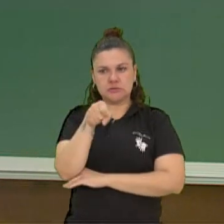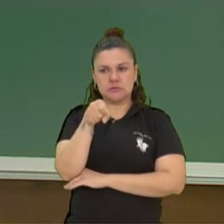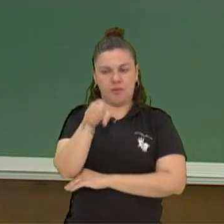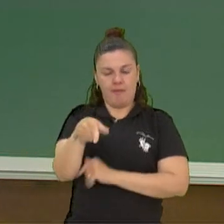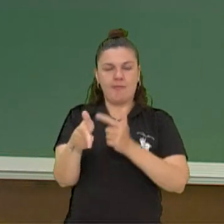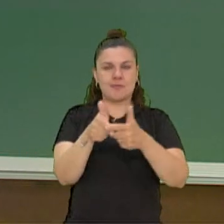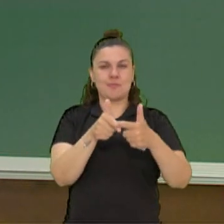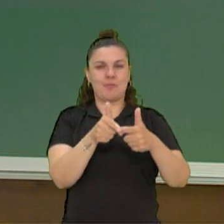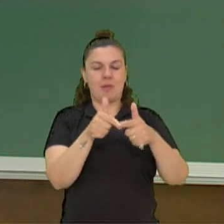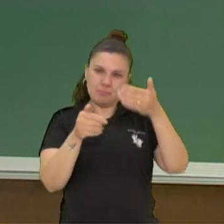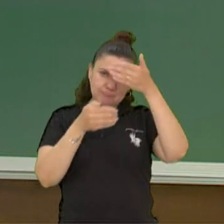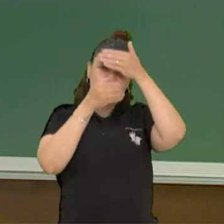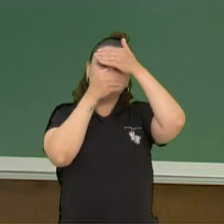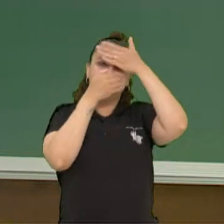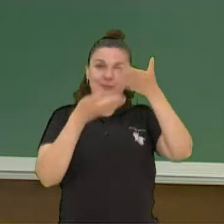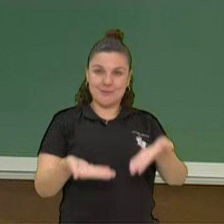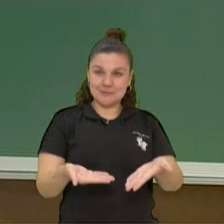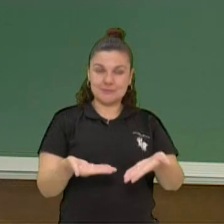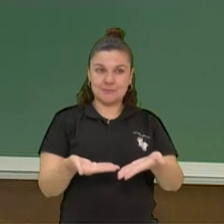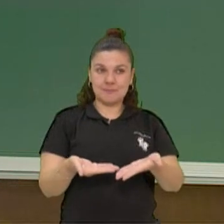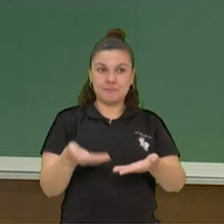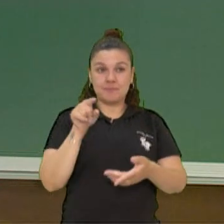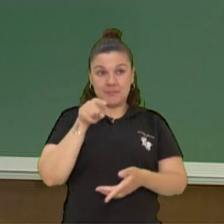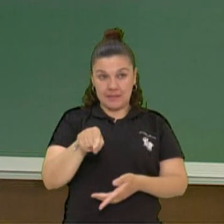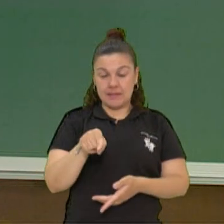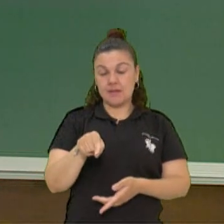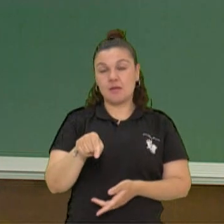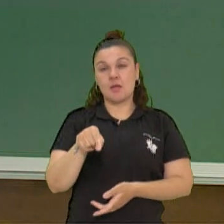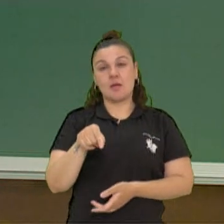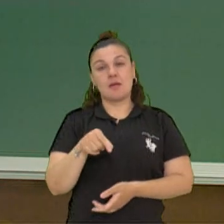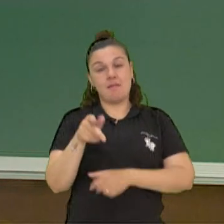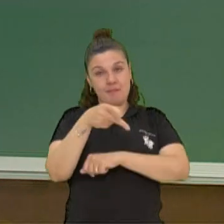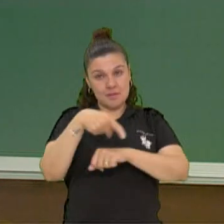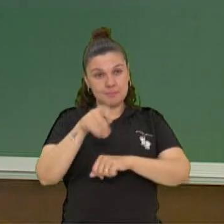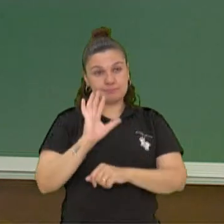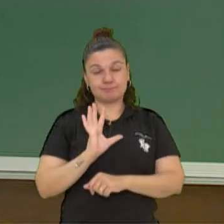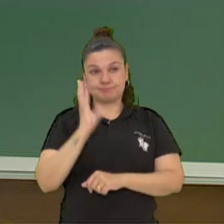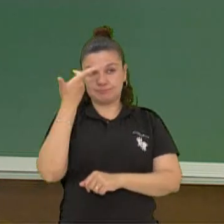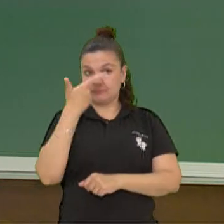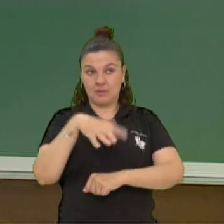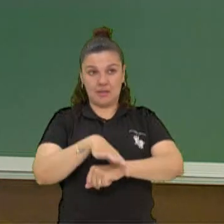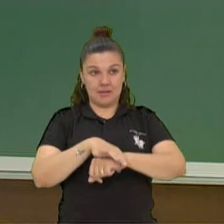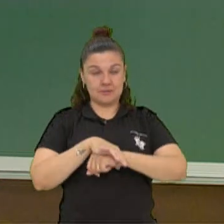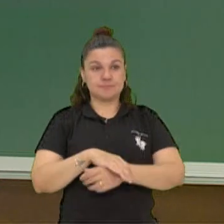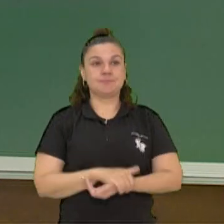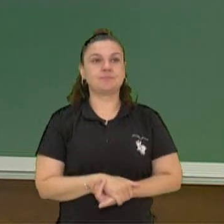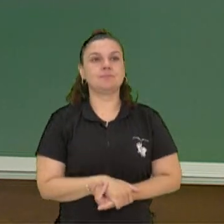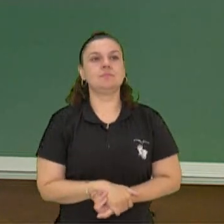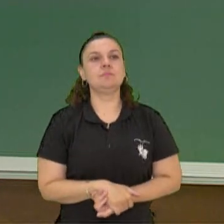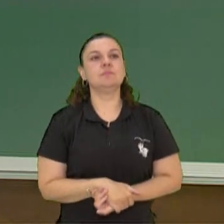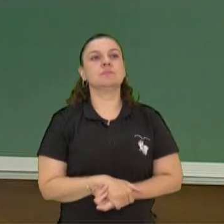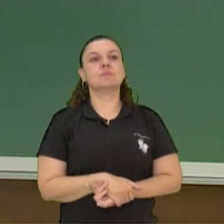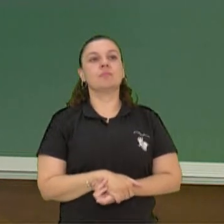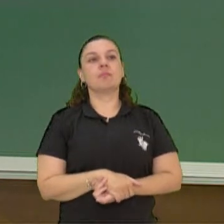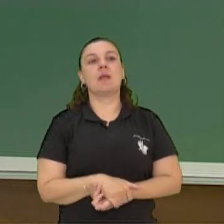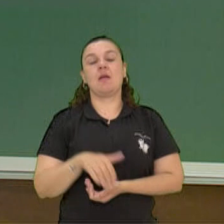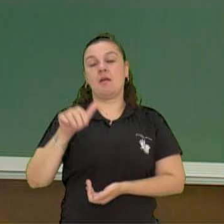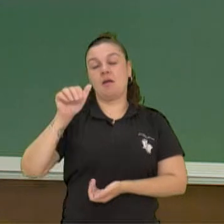esses ataques terroristas, né? E o Uzbequistão se torna um lugar inseguro, com violência nas áreas